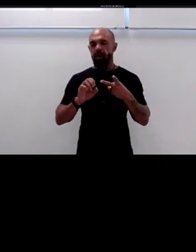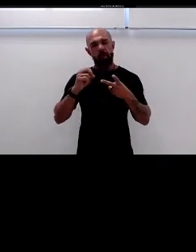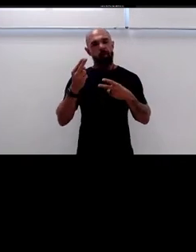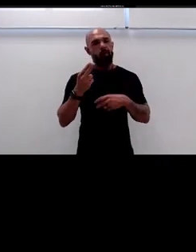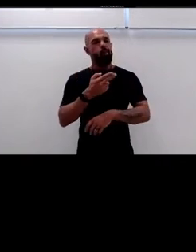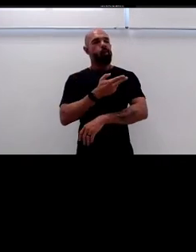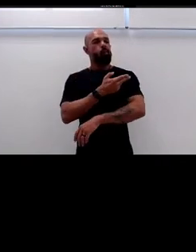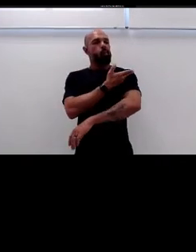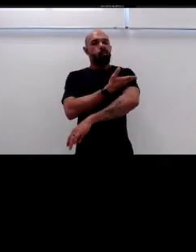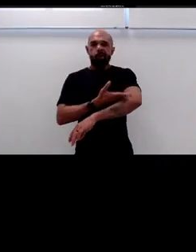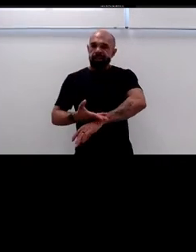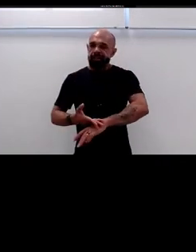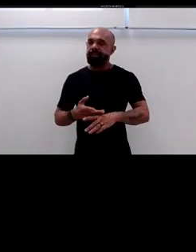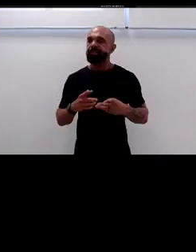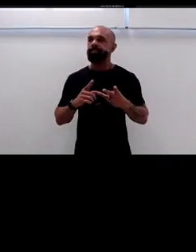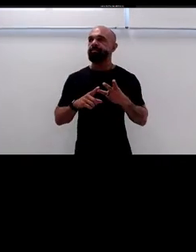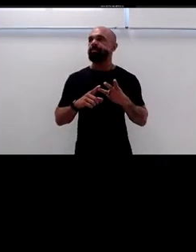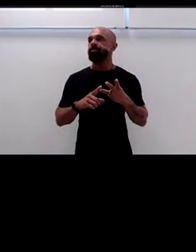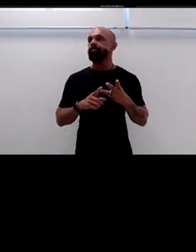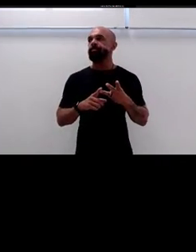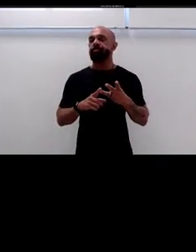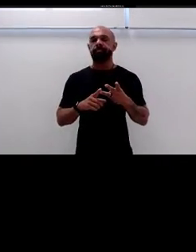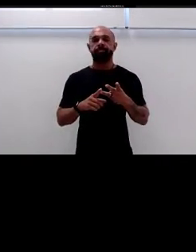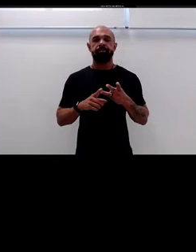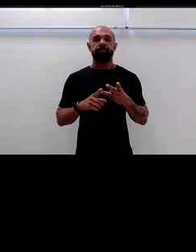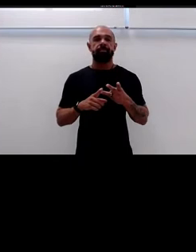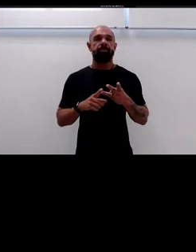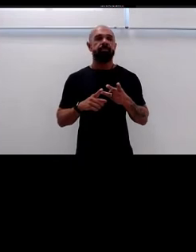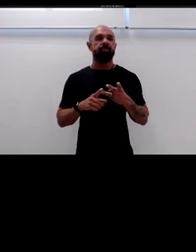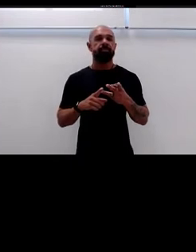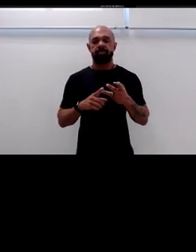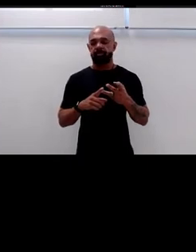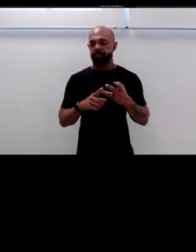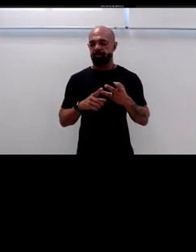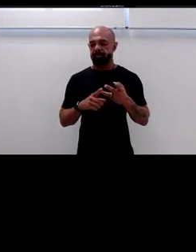comportamentos, né? Deixar sempre